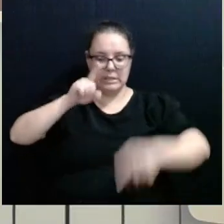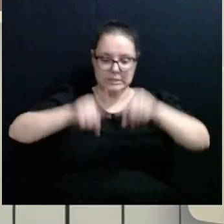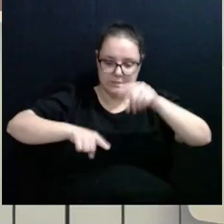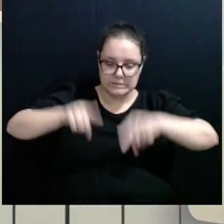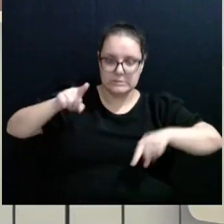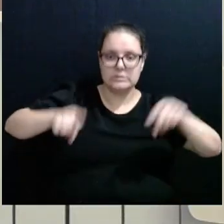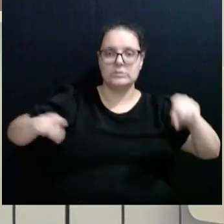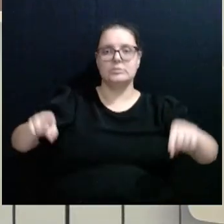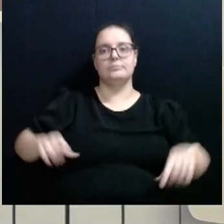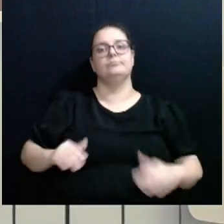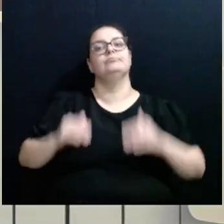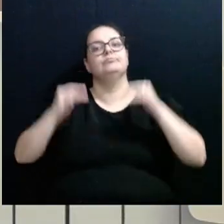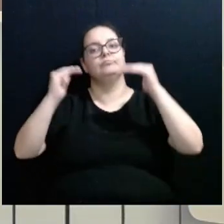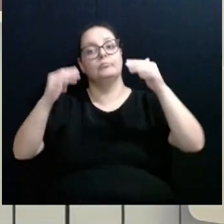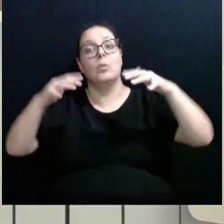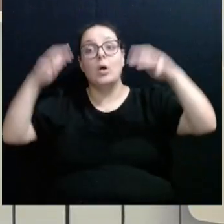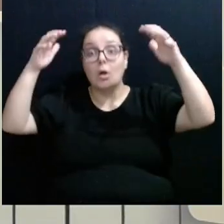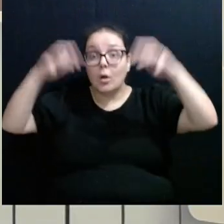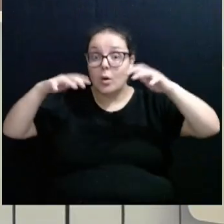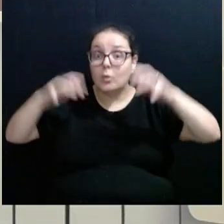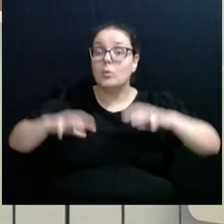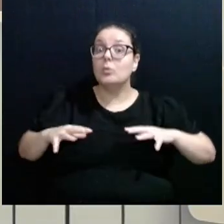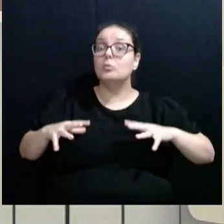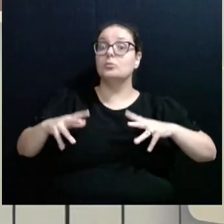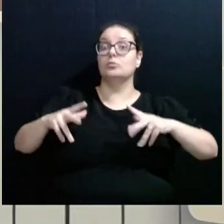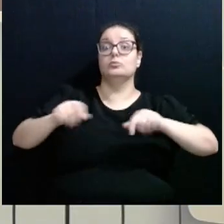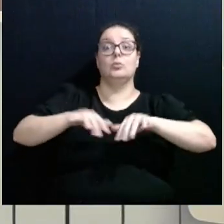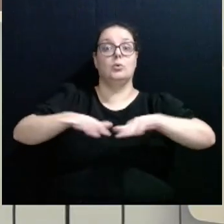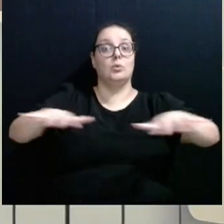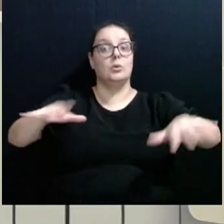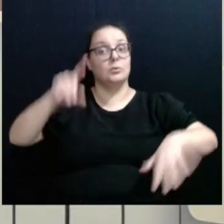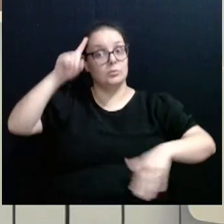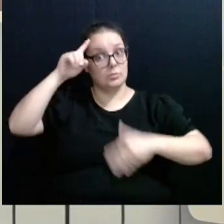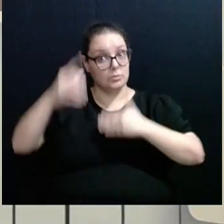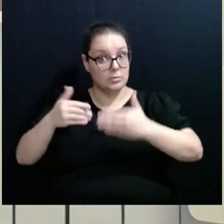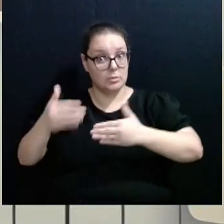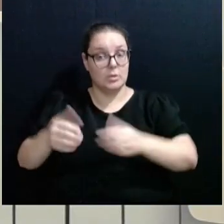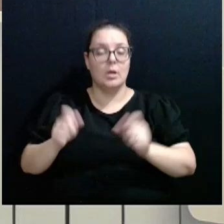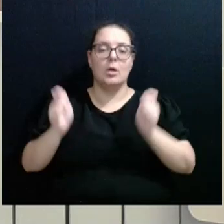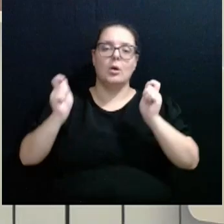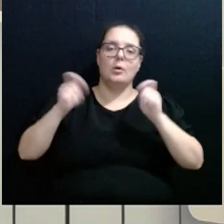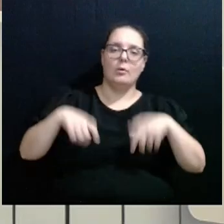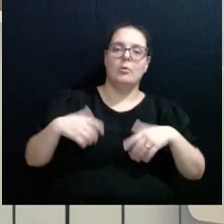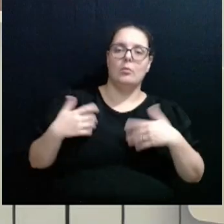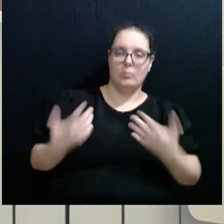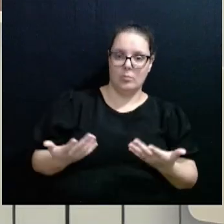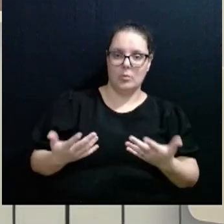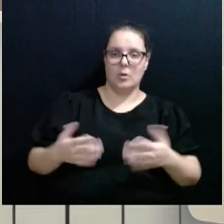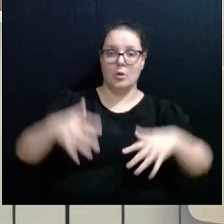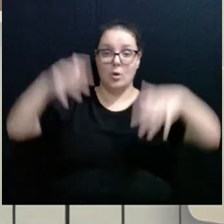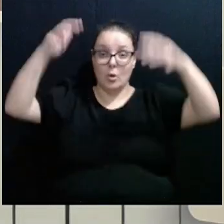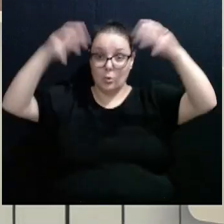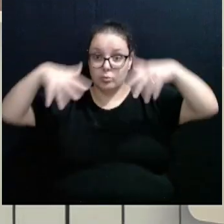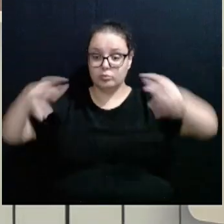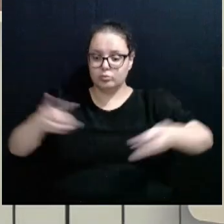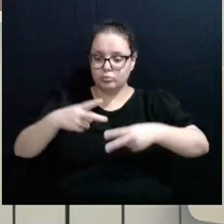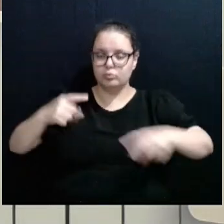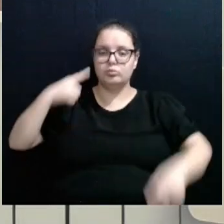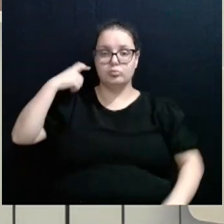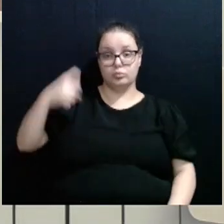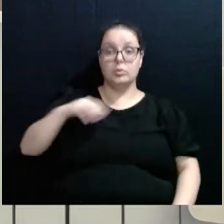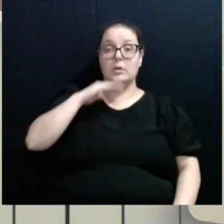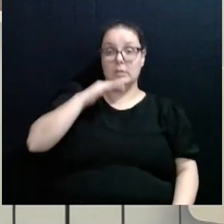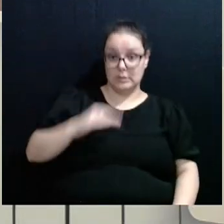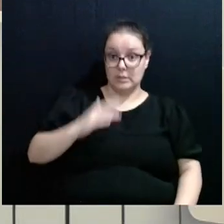uma chuva generalizada ao longo do dia e possibilidade de tempestades na parte da tarde. Vamos